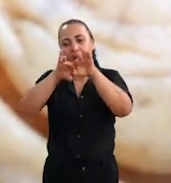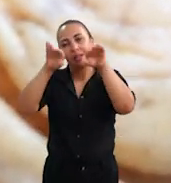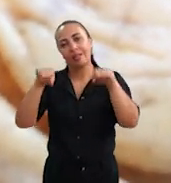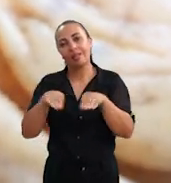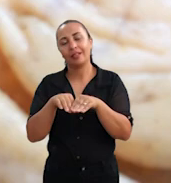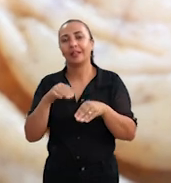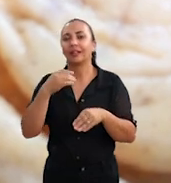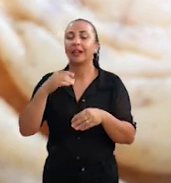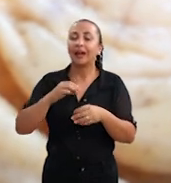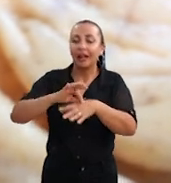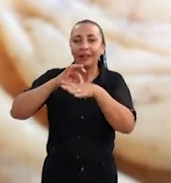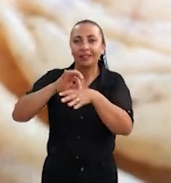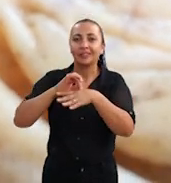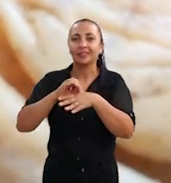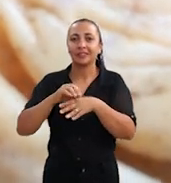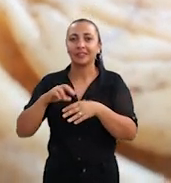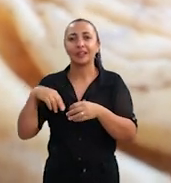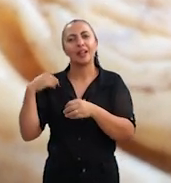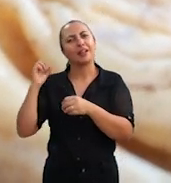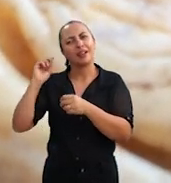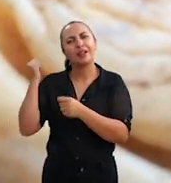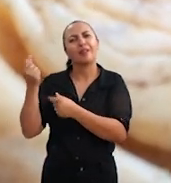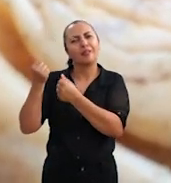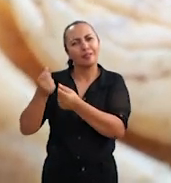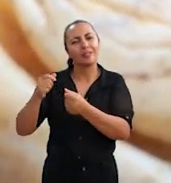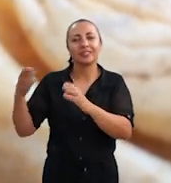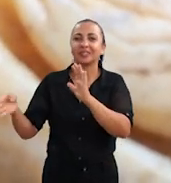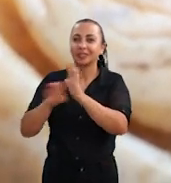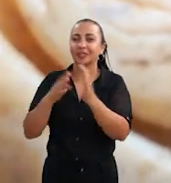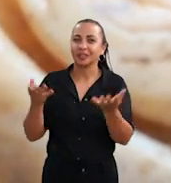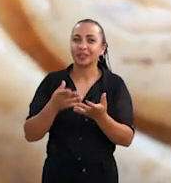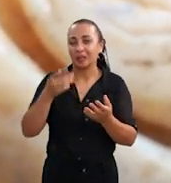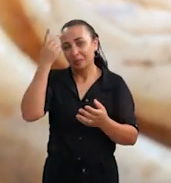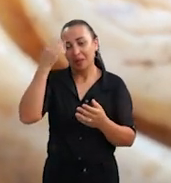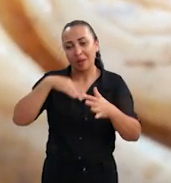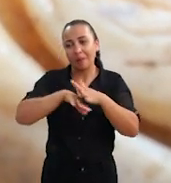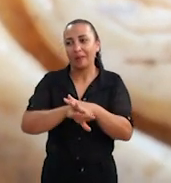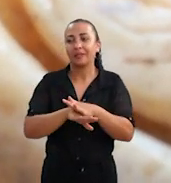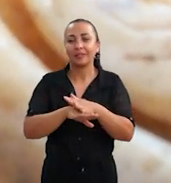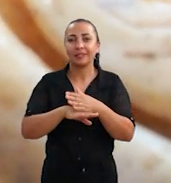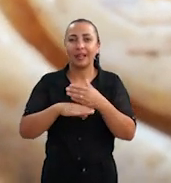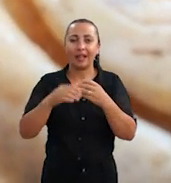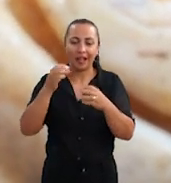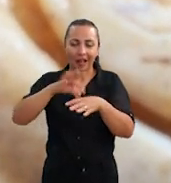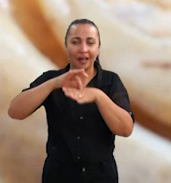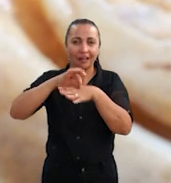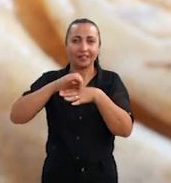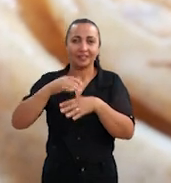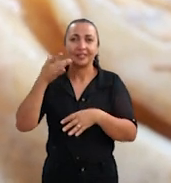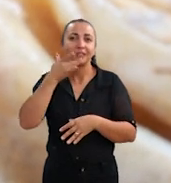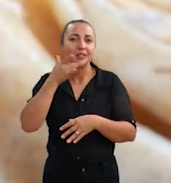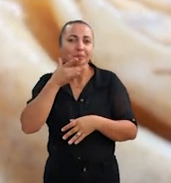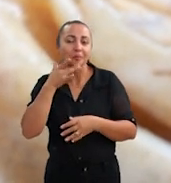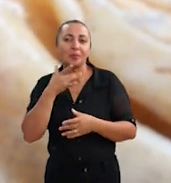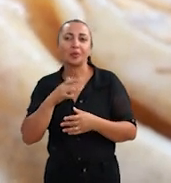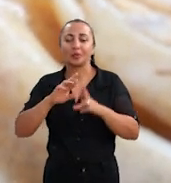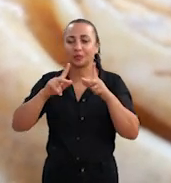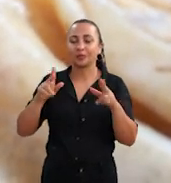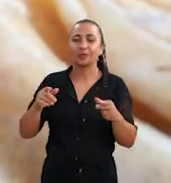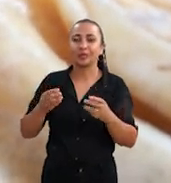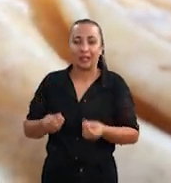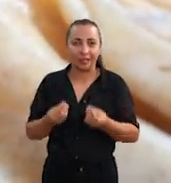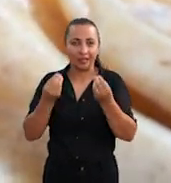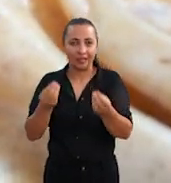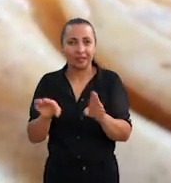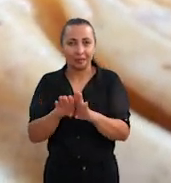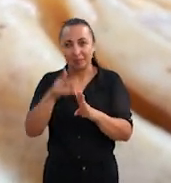um processo antigo, que a gente trouxe à tona. Para você conservar uma carne que já tem sabor diferenciado e fornecer também para o